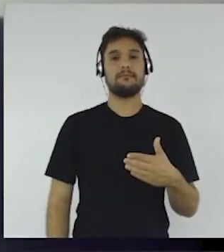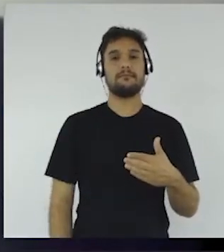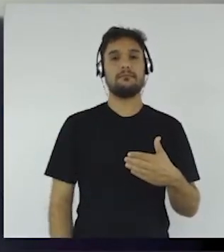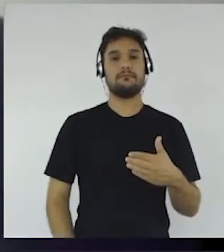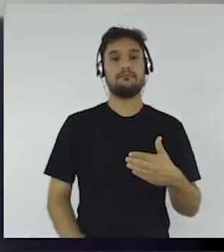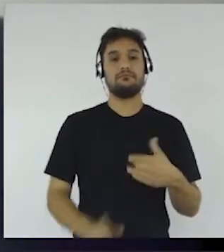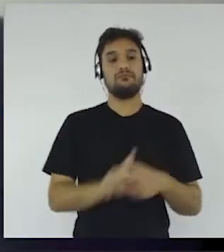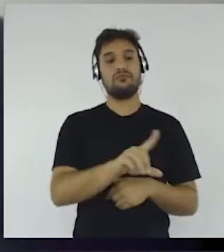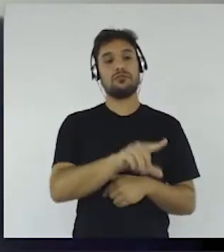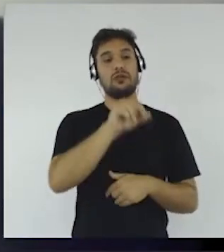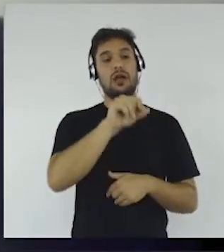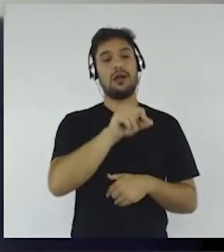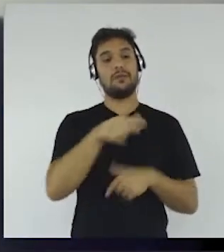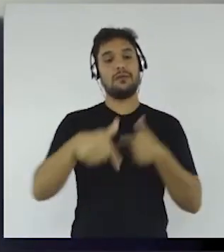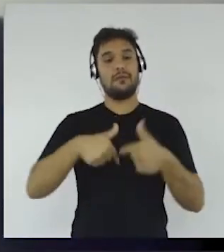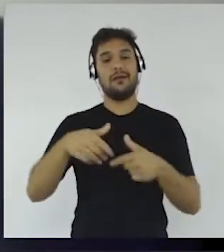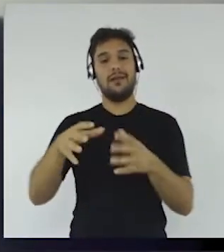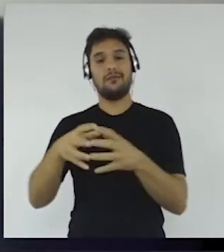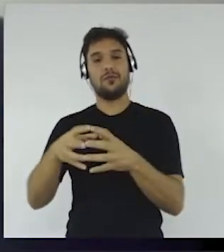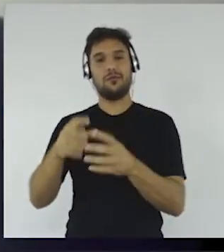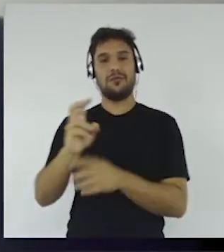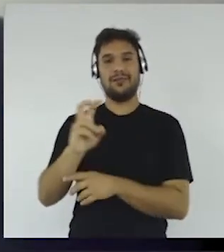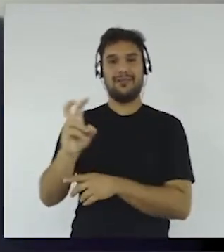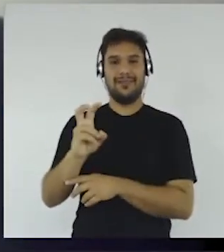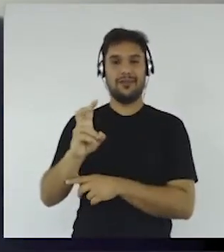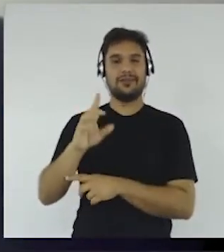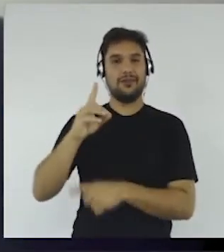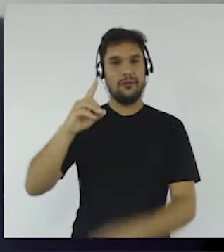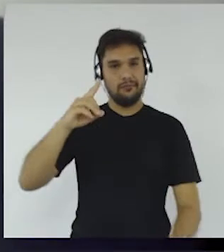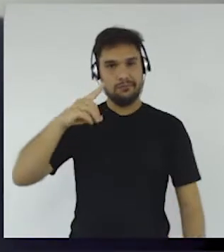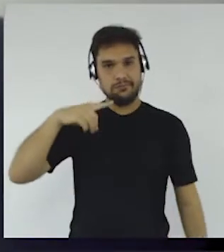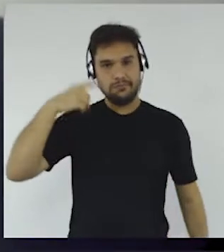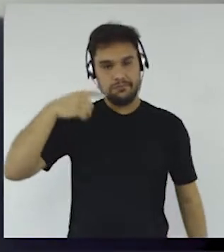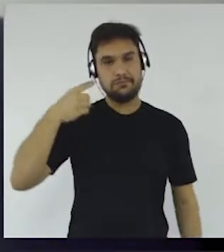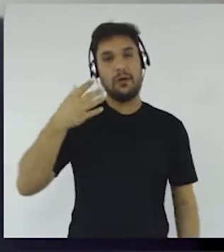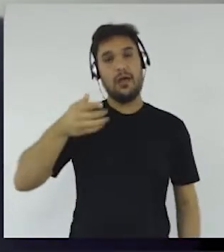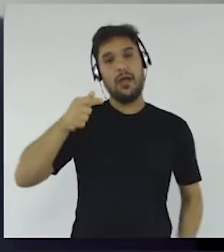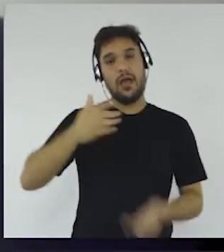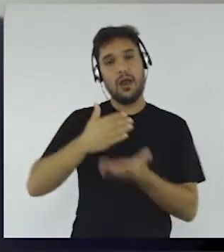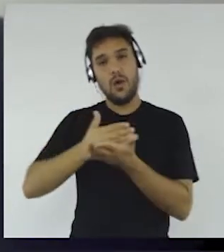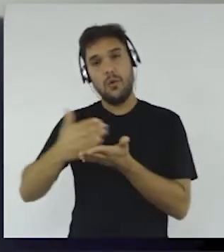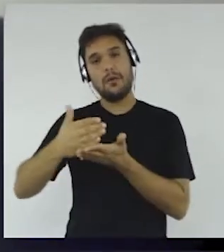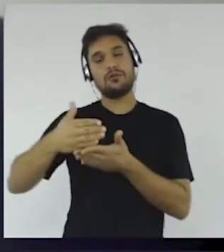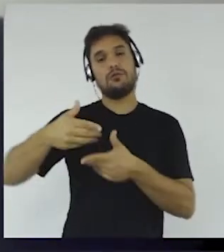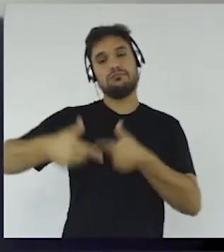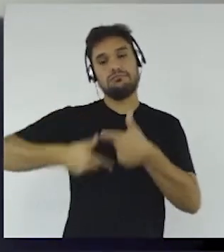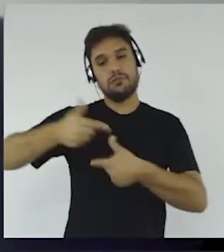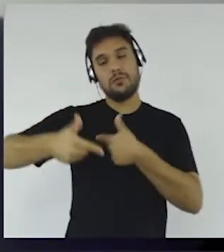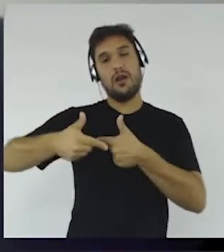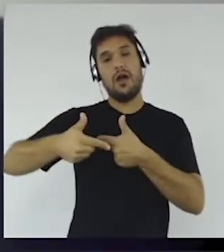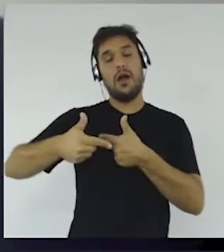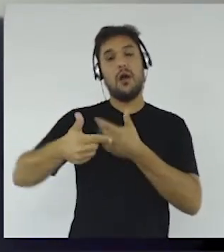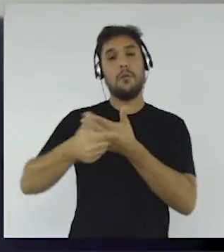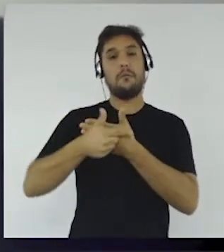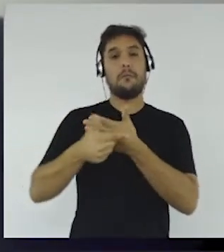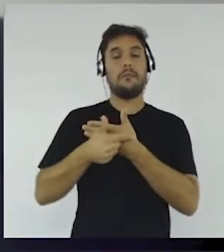nomeado pelo 5º Constitucional de Advocacia, ele passou a exercer a sua